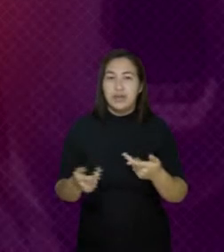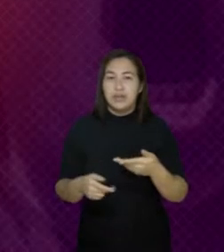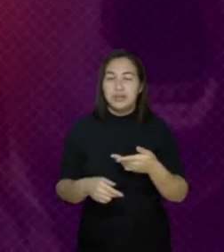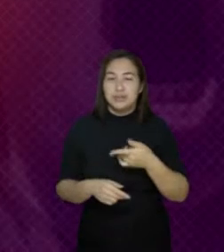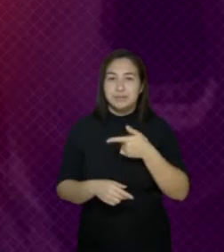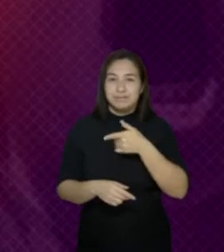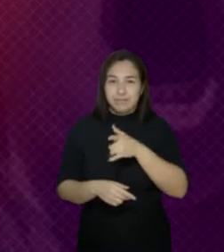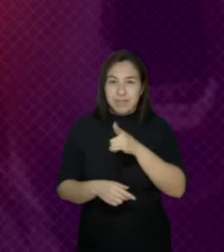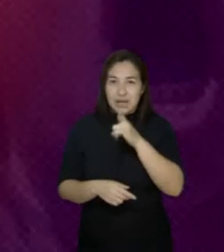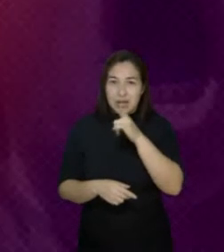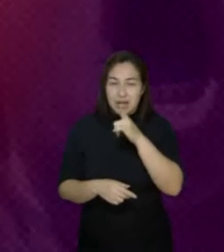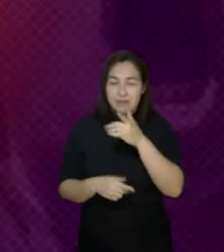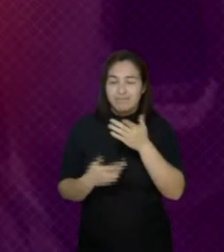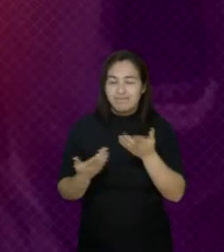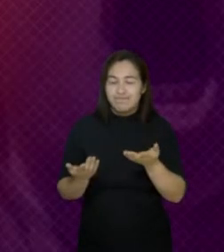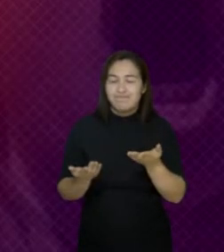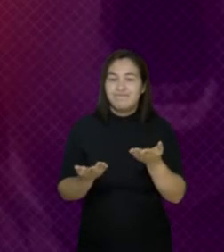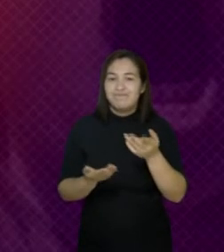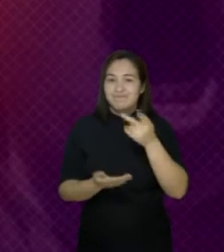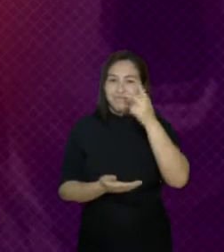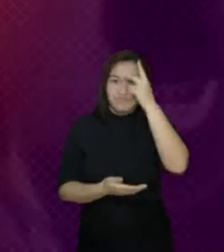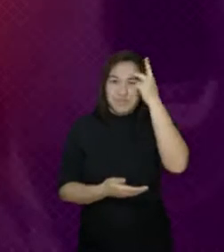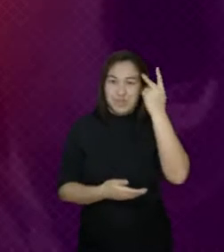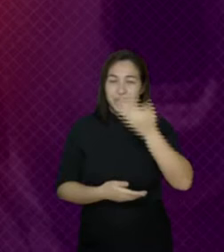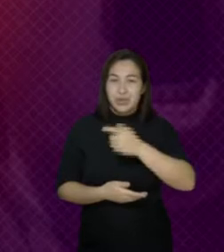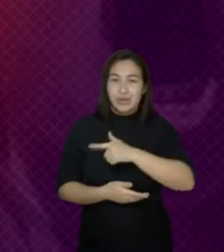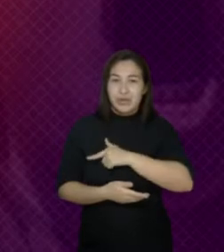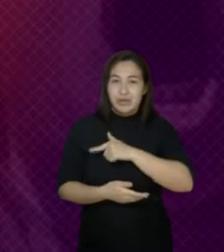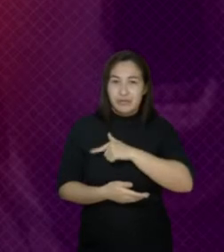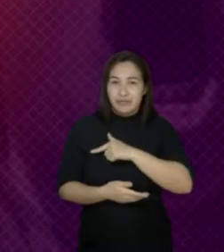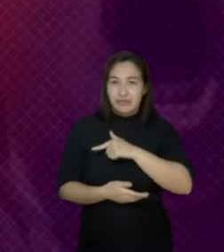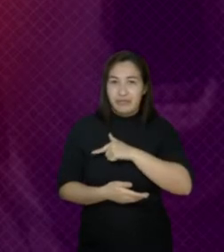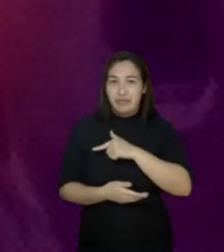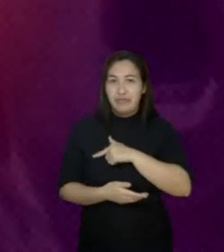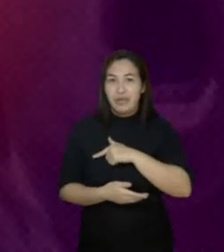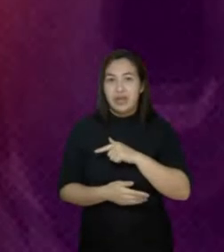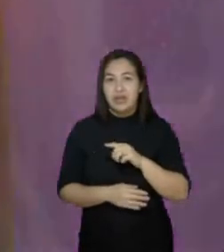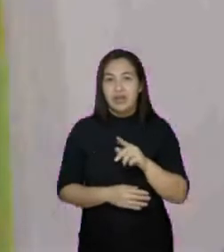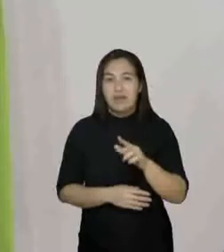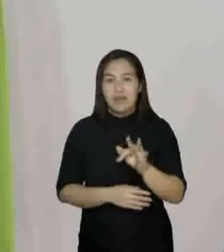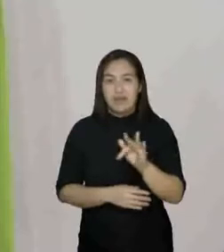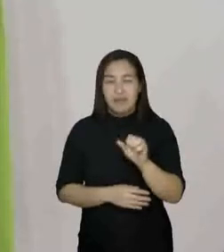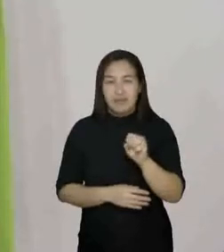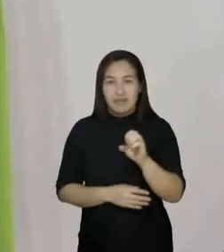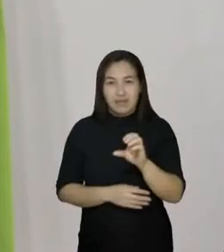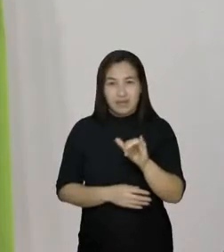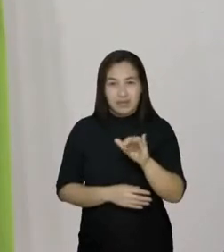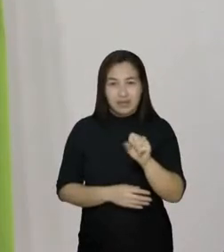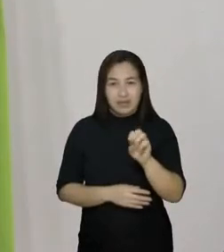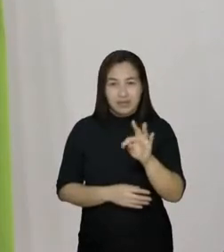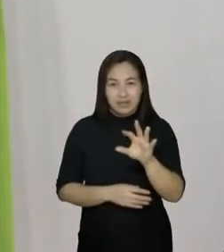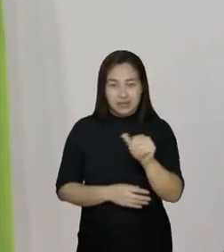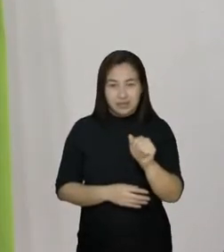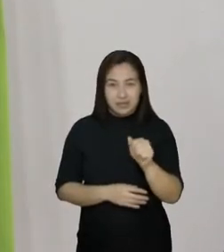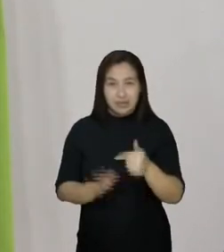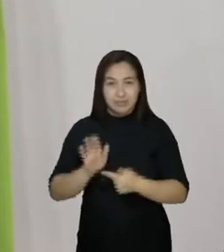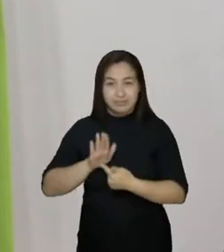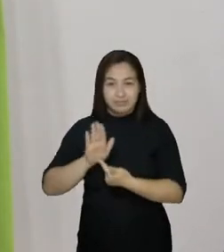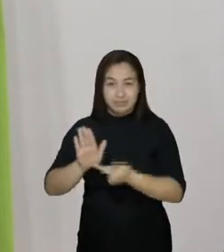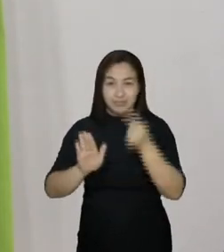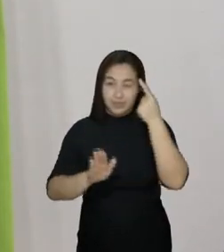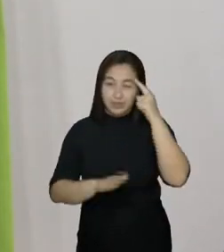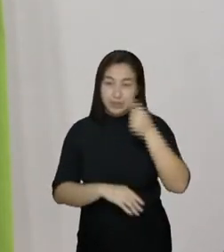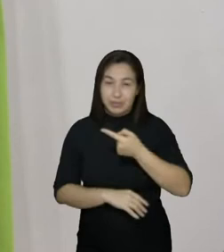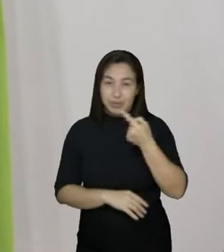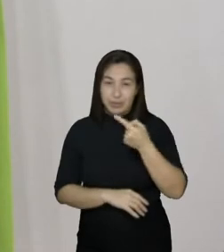escape. Gente brega, feia e fascista para todos os lados. Olha aí, publicado no dia 1º de